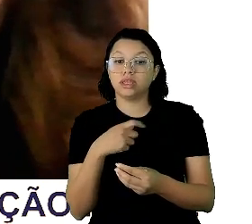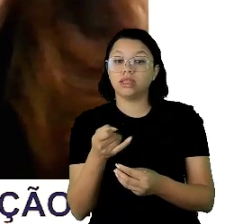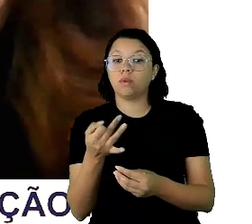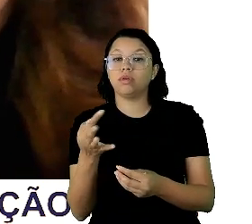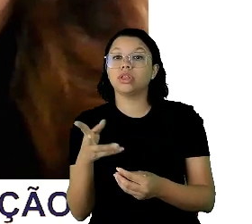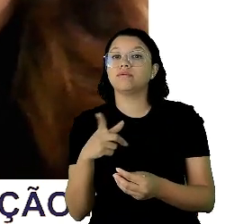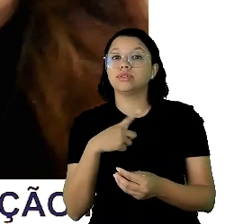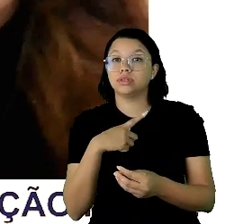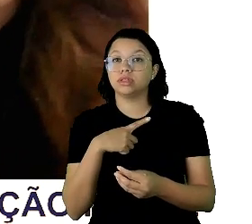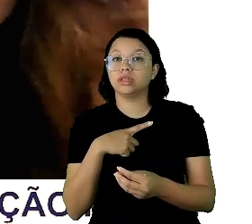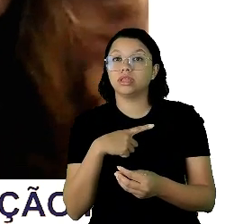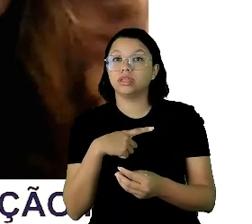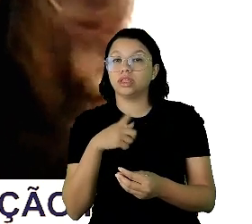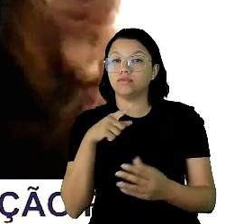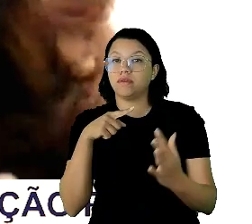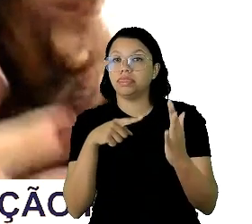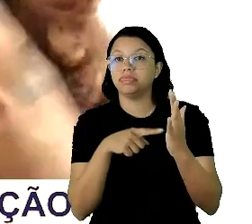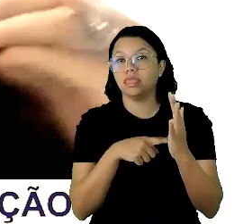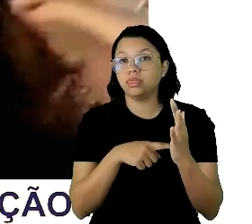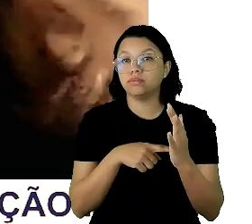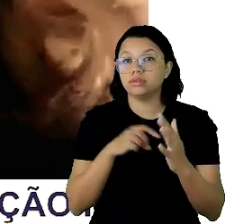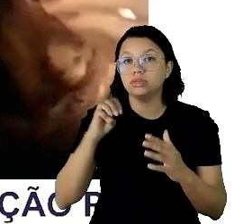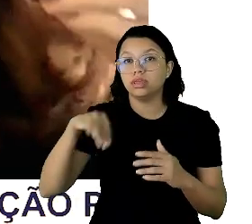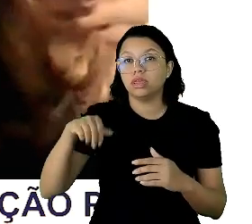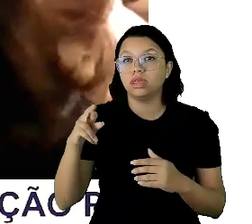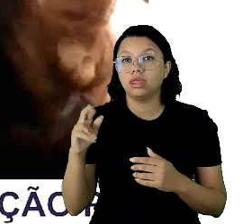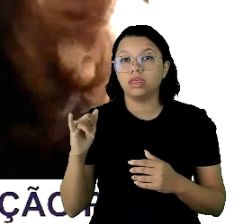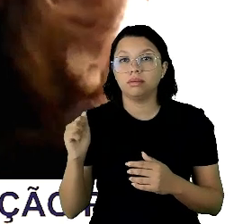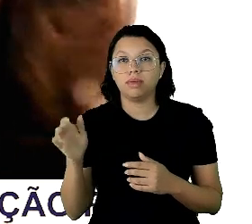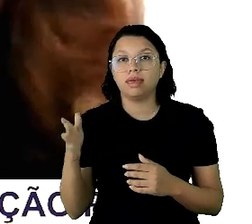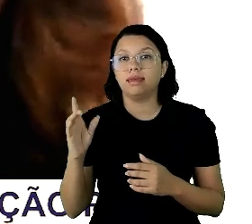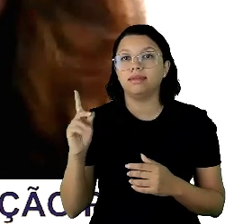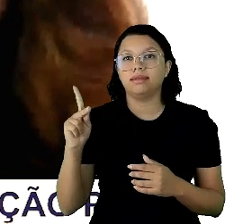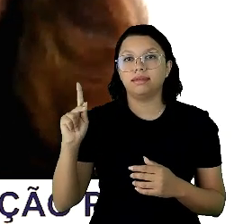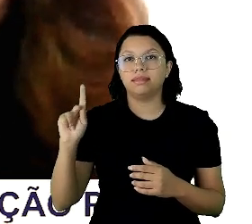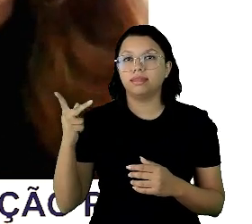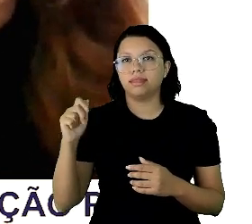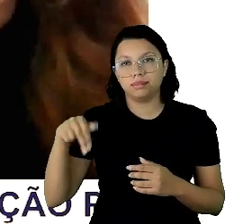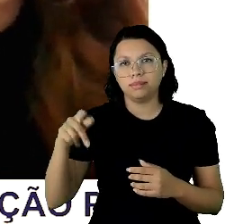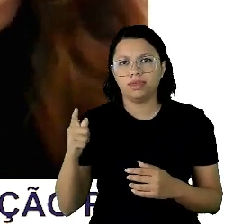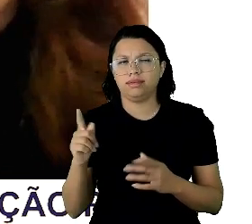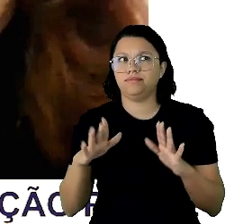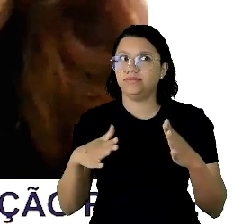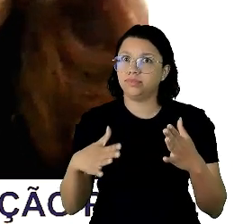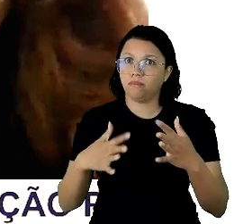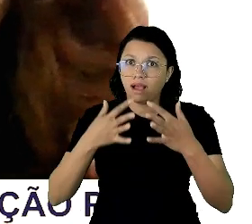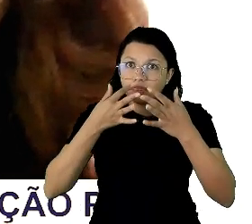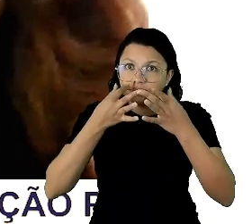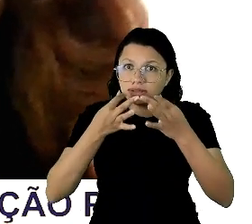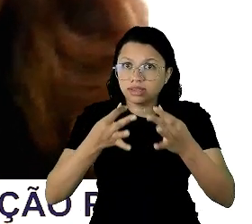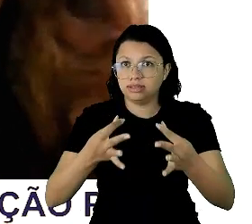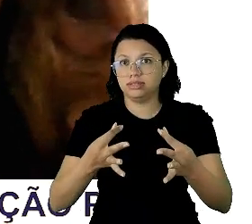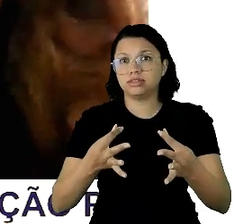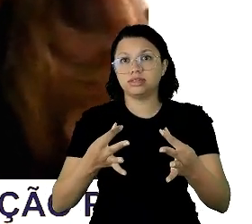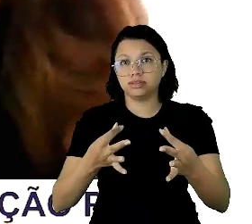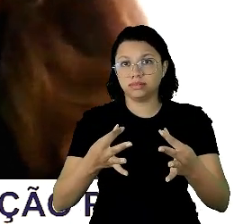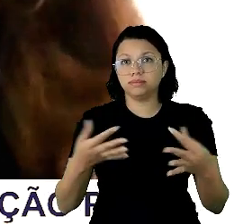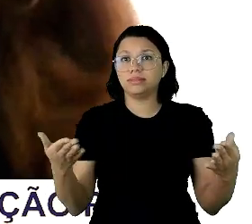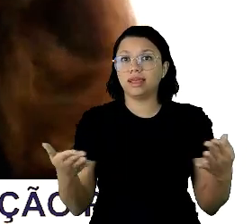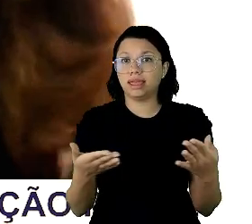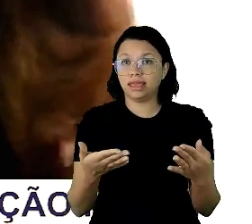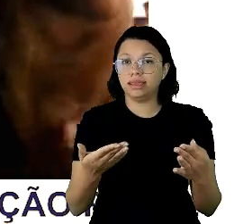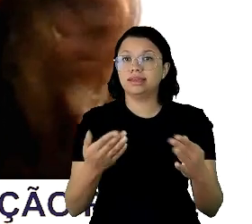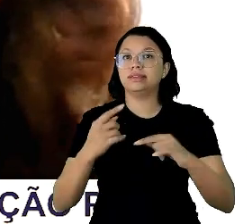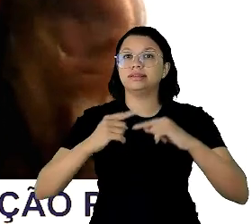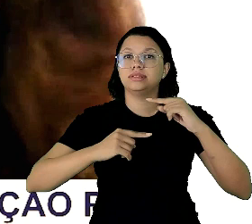Penha. Então, a gente tem que ficar muito atento para que esses instrumentos que